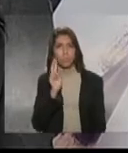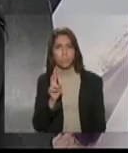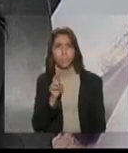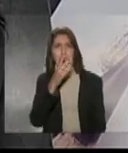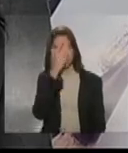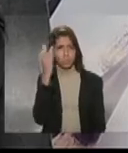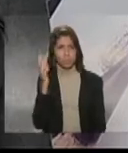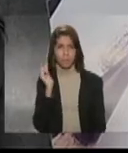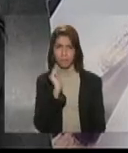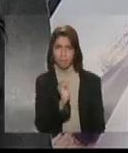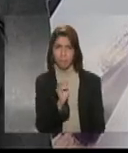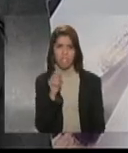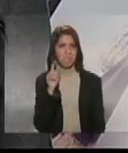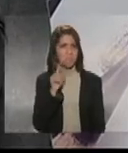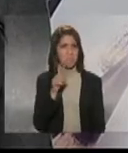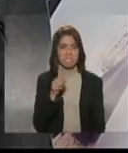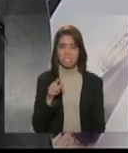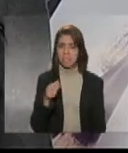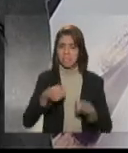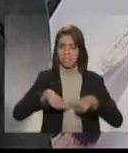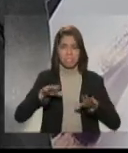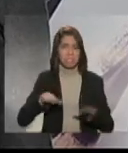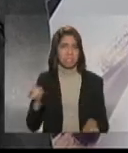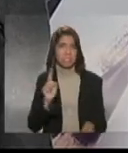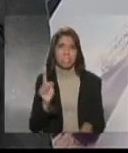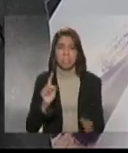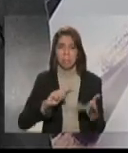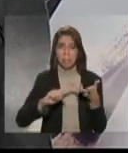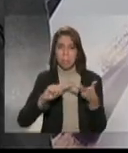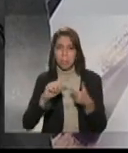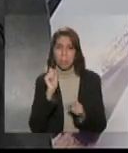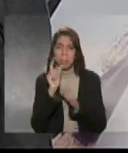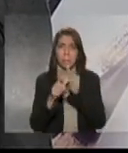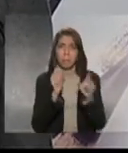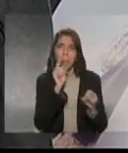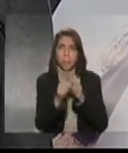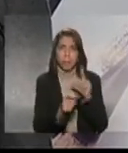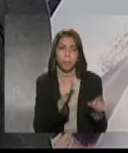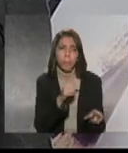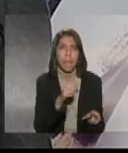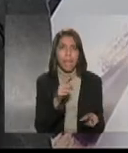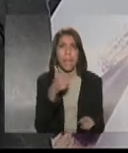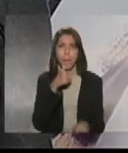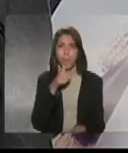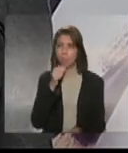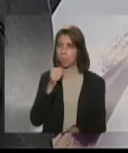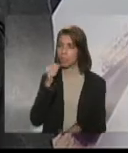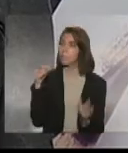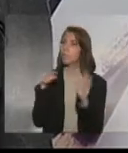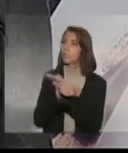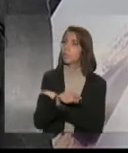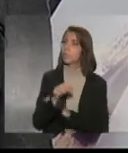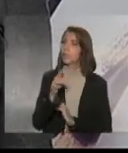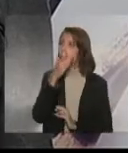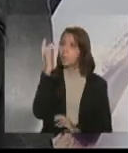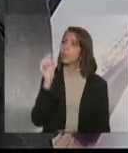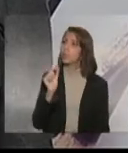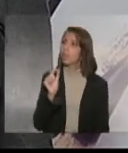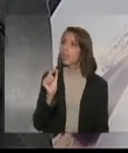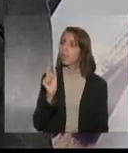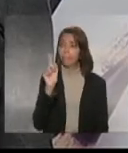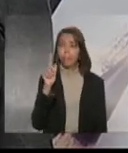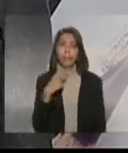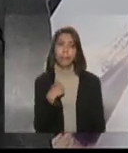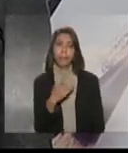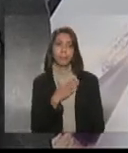já vi uma pessoa falar pra outra que ela não merecia talino sei que não sei que eu não sei que ela aí acho que o entrevistador pergunta alguma coisa mas é quem essa pessoa